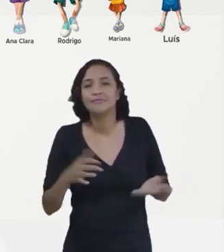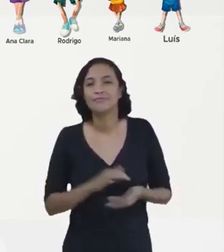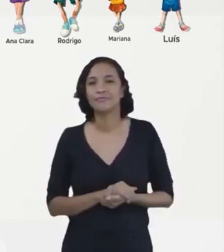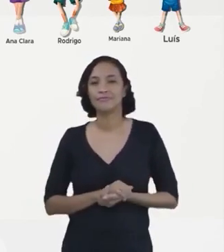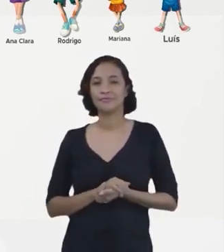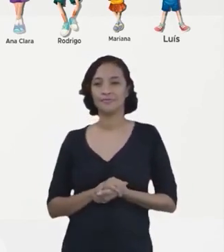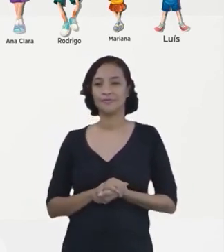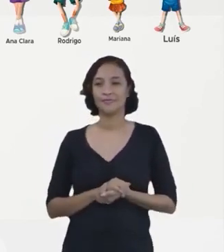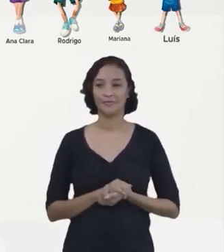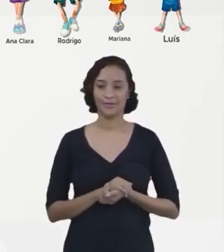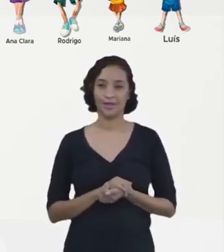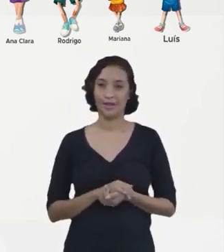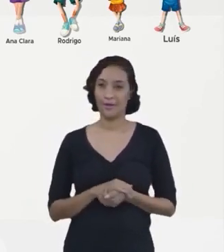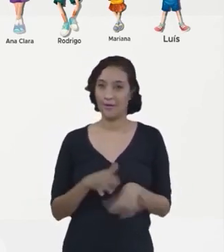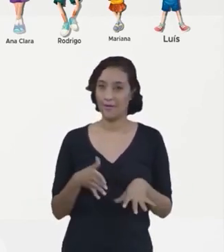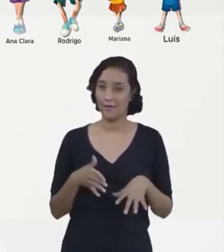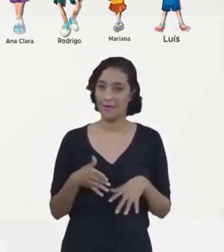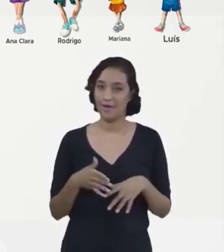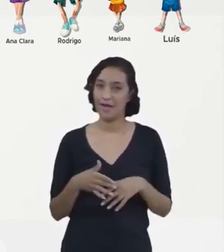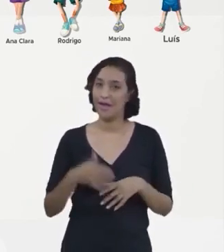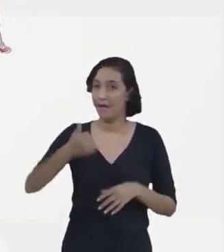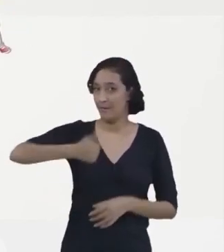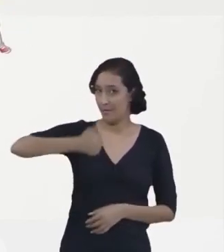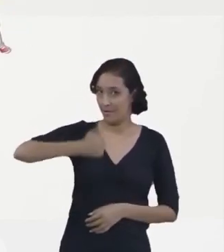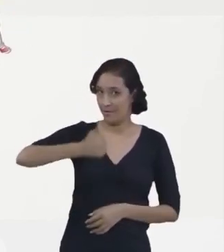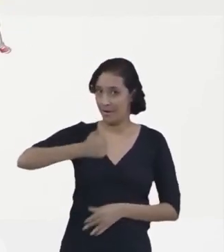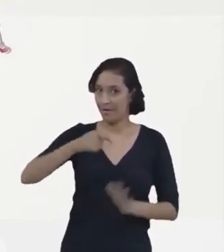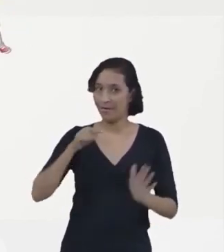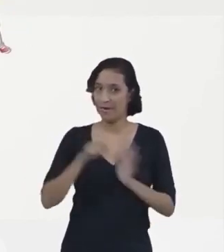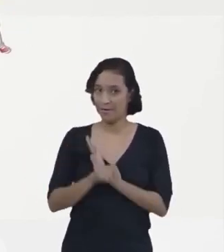Então, essa é a nossa primeira questão.